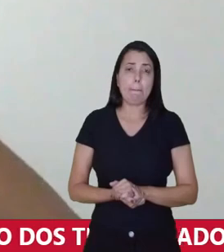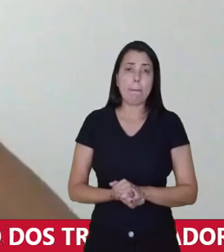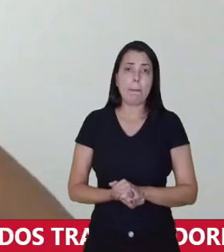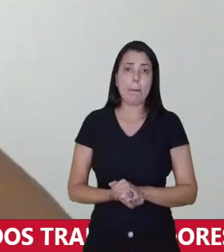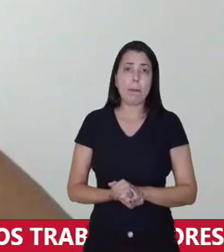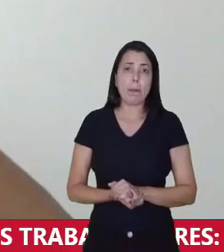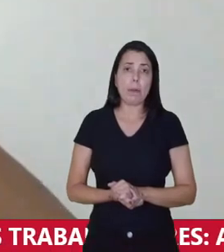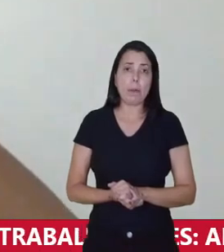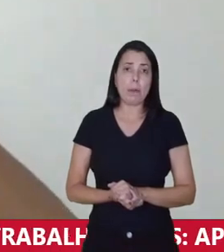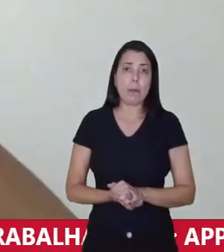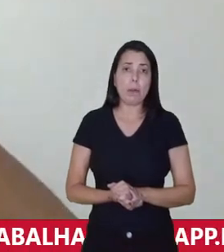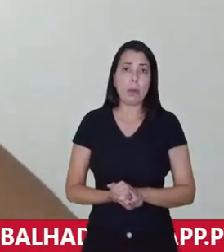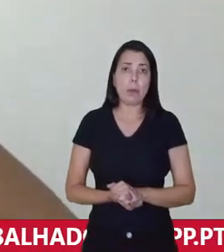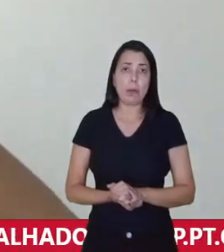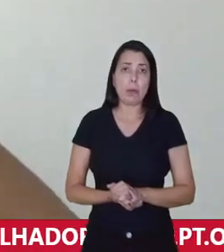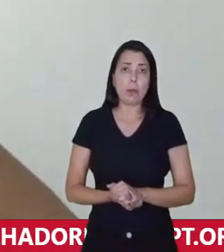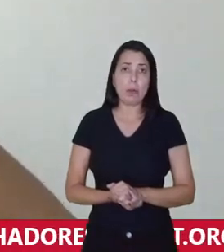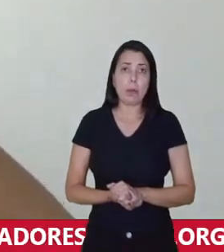a questão de